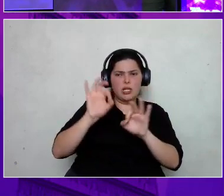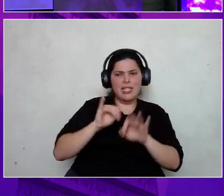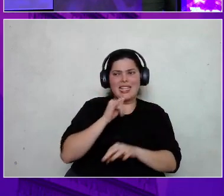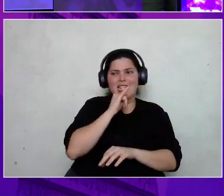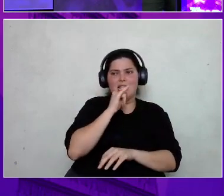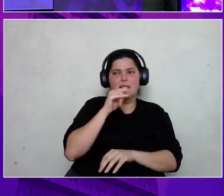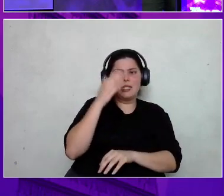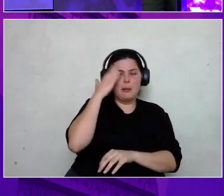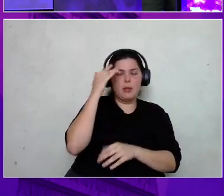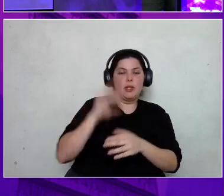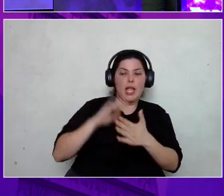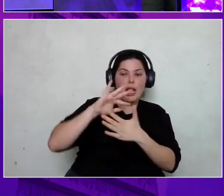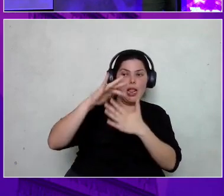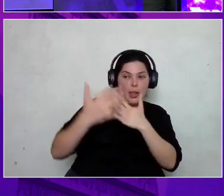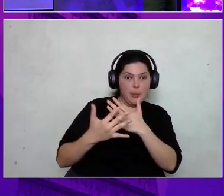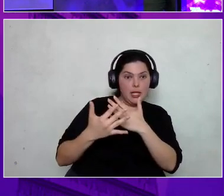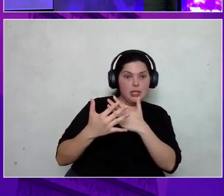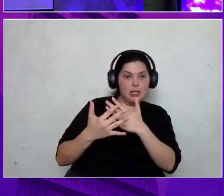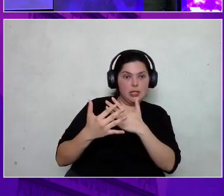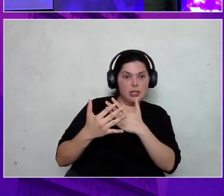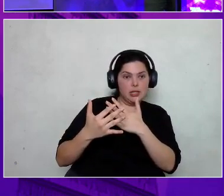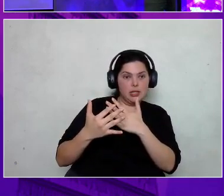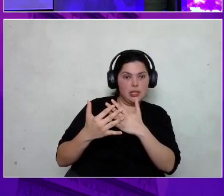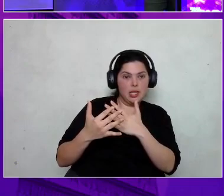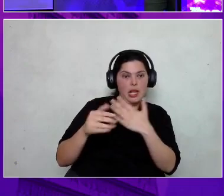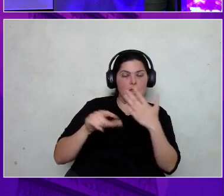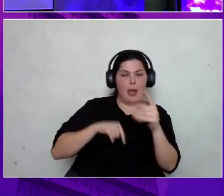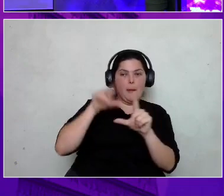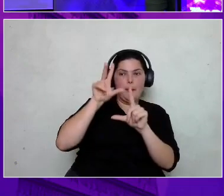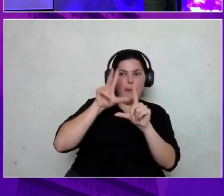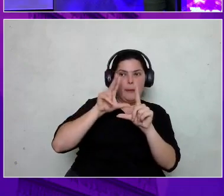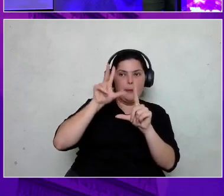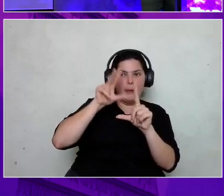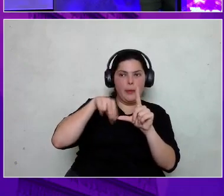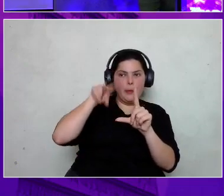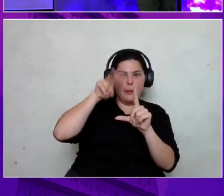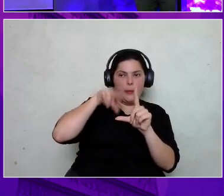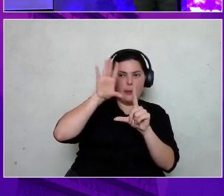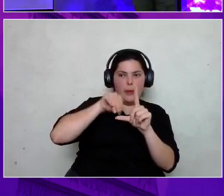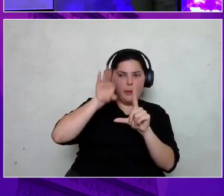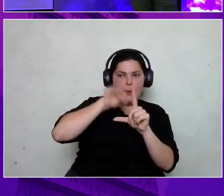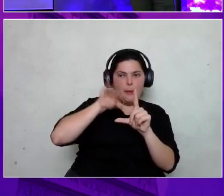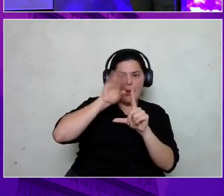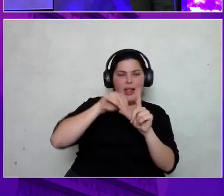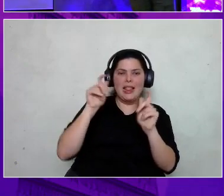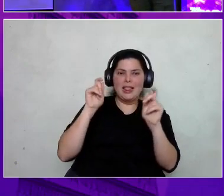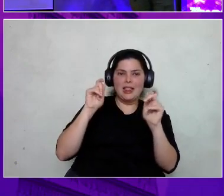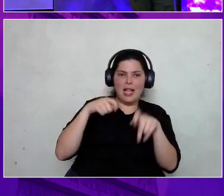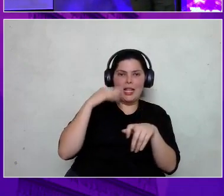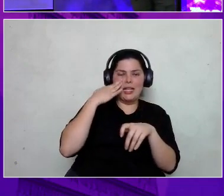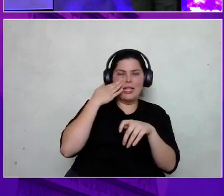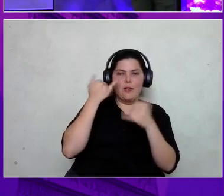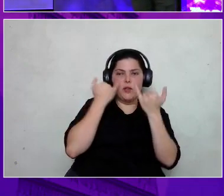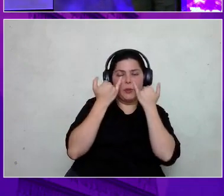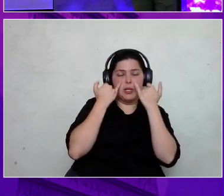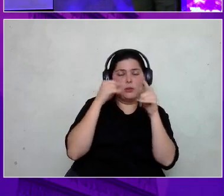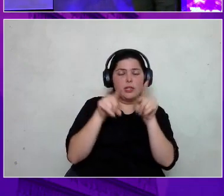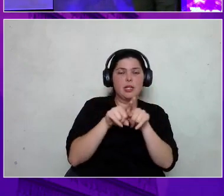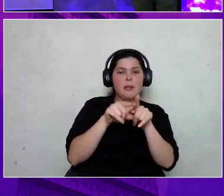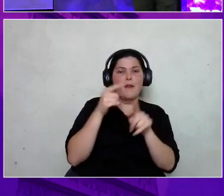se o seu leitor de tela vai conseguir ler as informações e se foi de fácil acesso do início ao